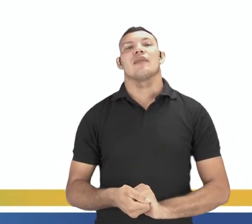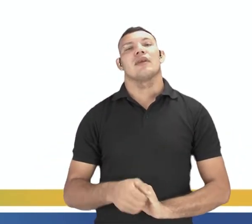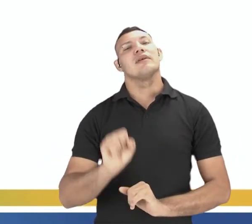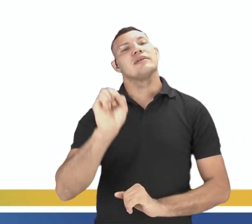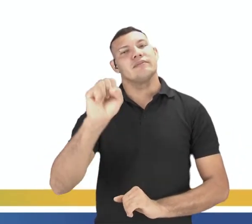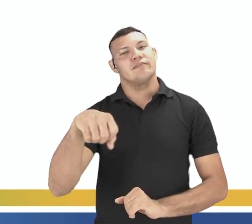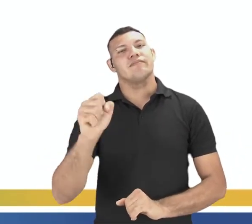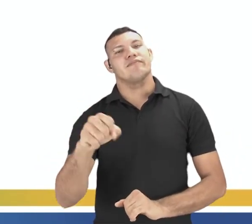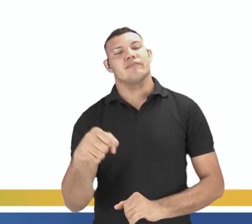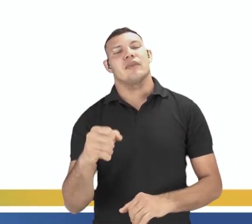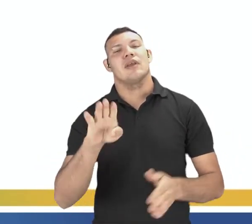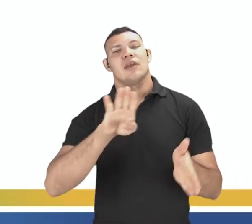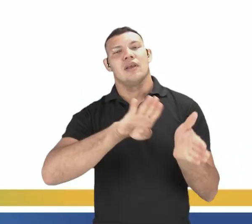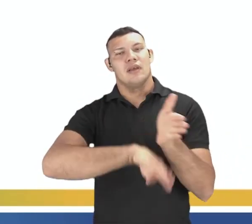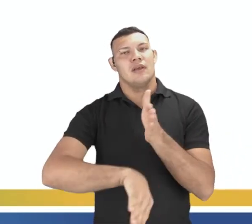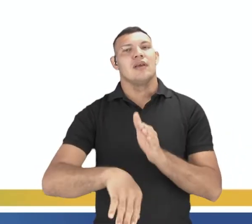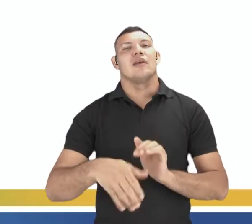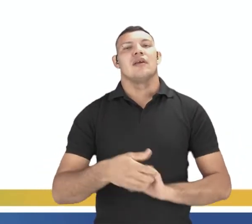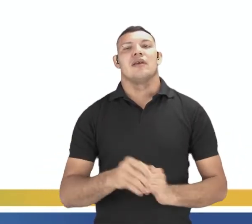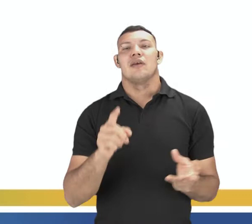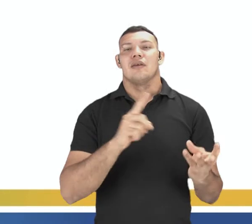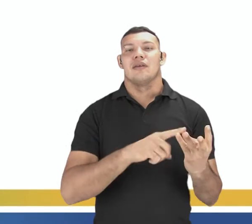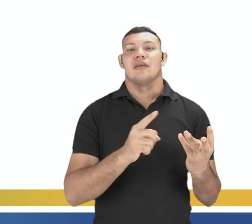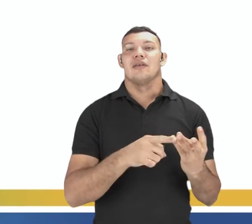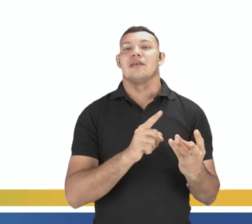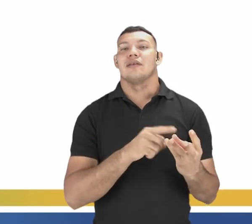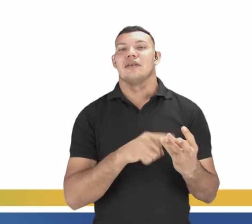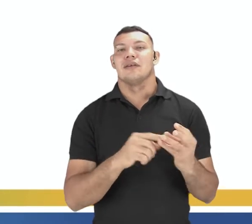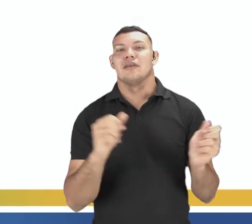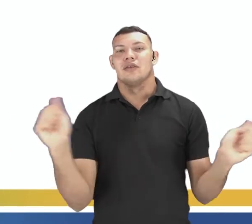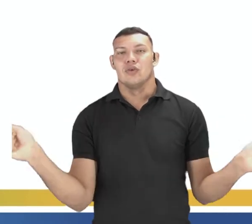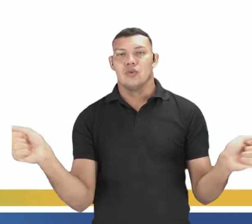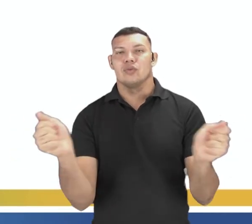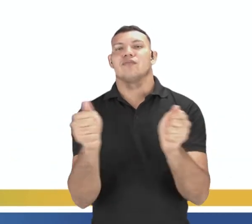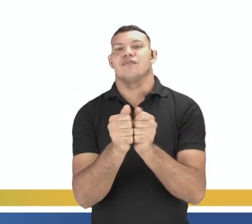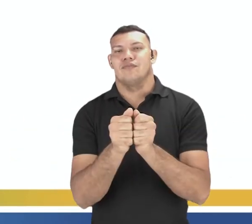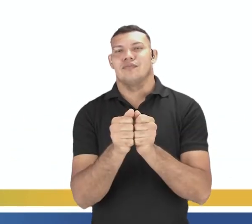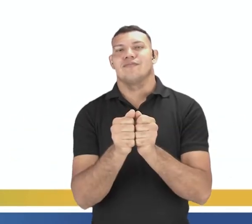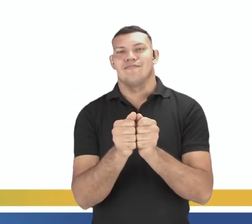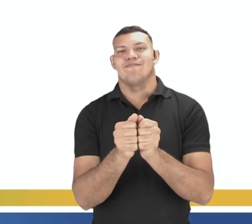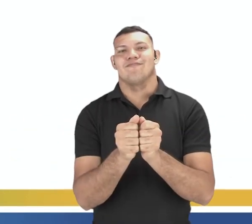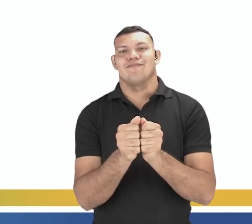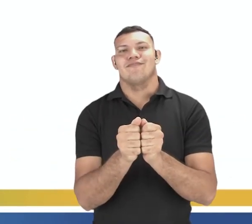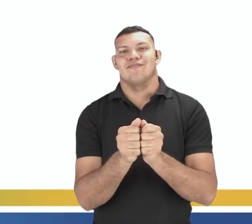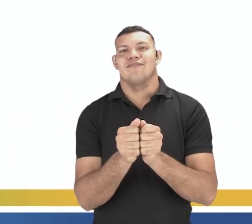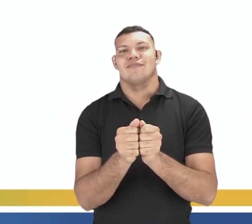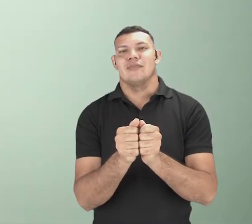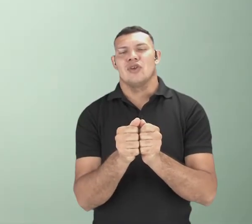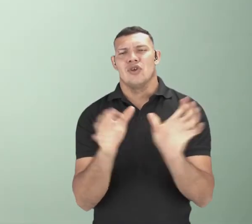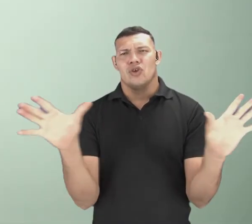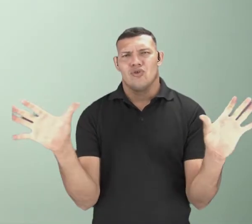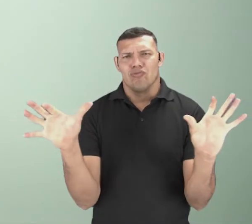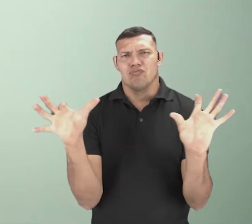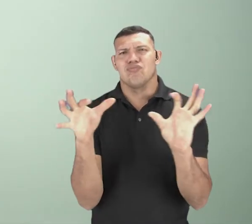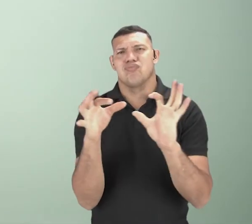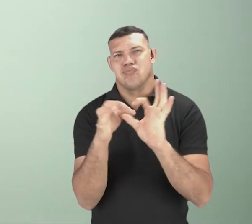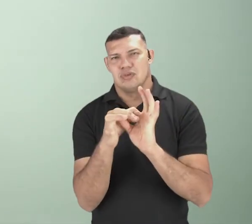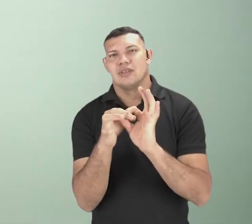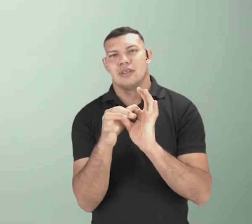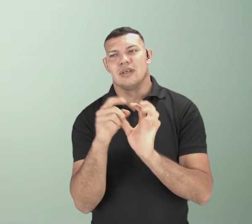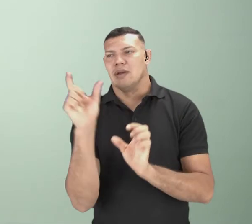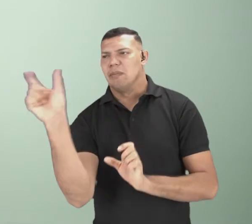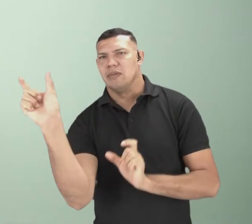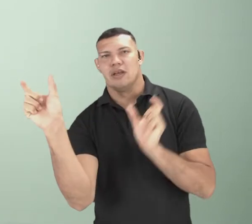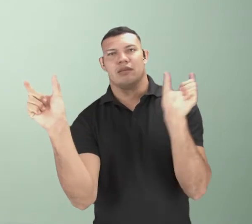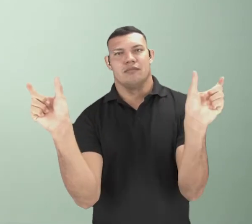um elemento fonético, uma vogal, para poder fazer uma aglutinação. A aglutinação é uma junção de